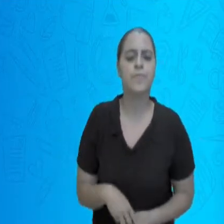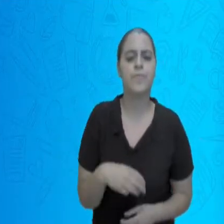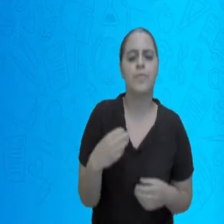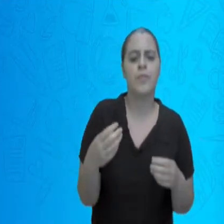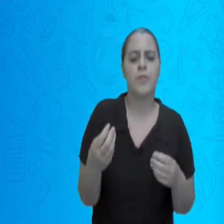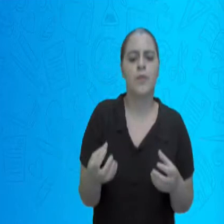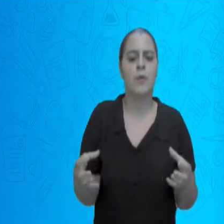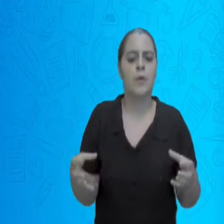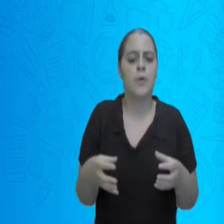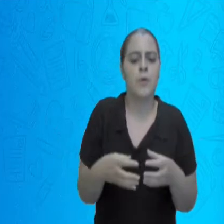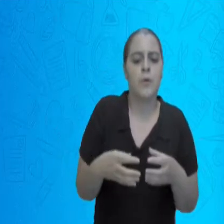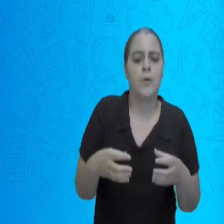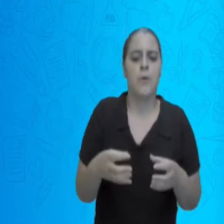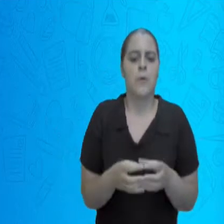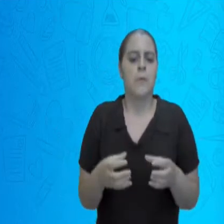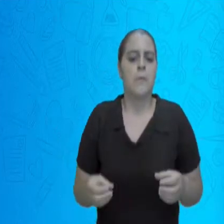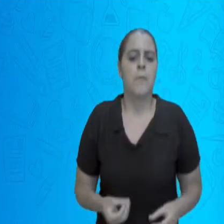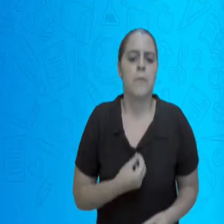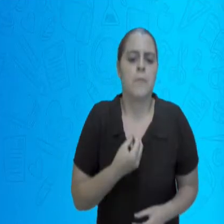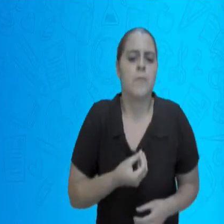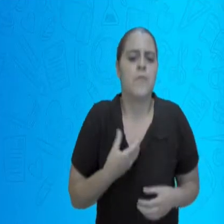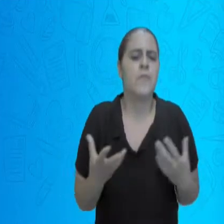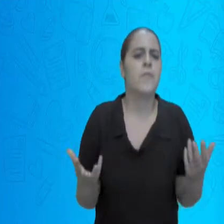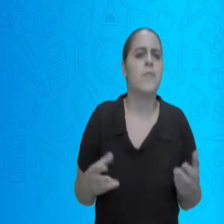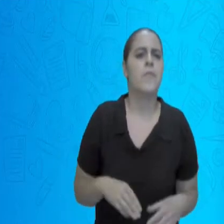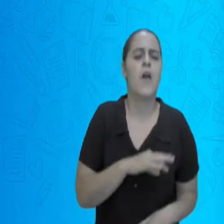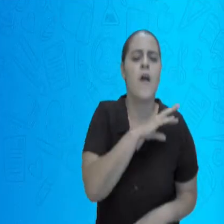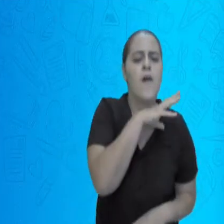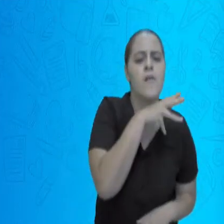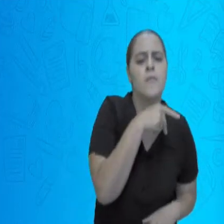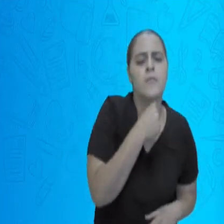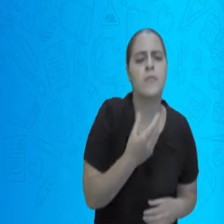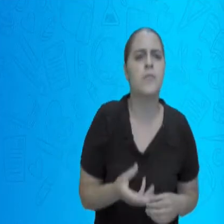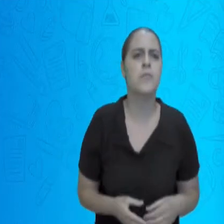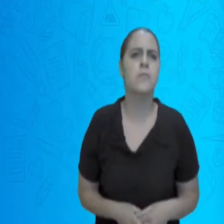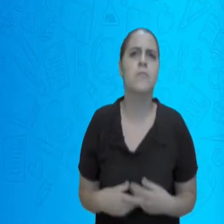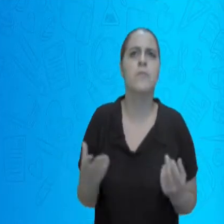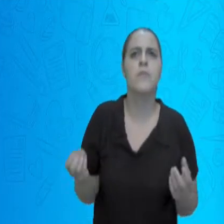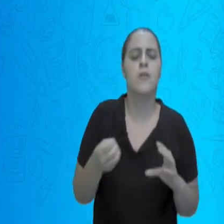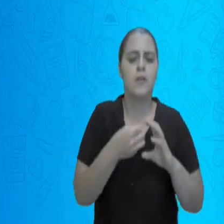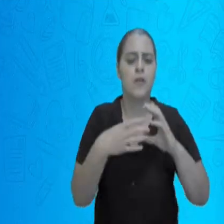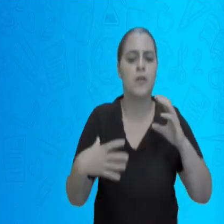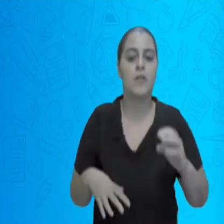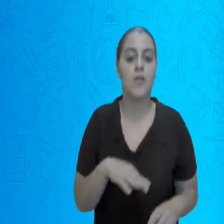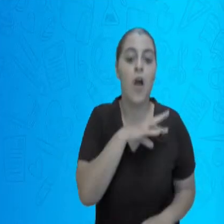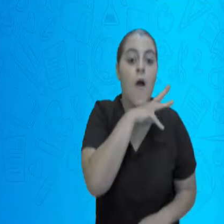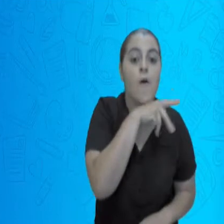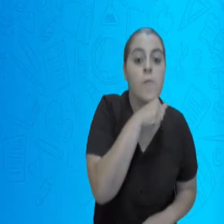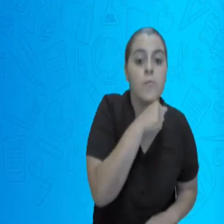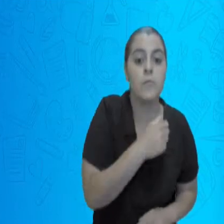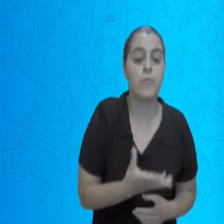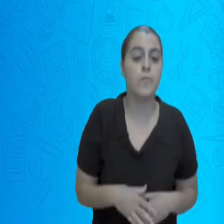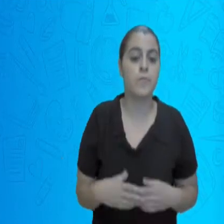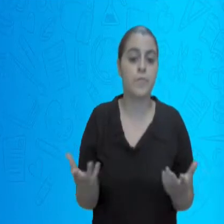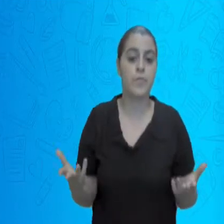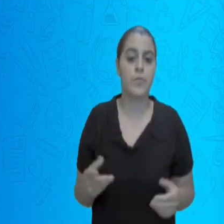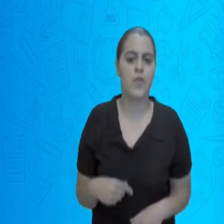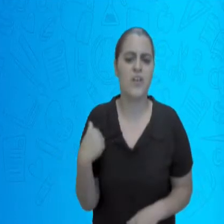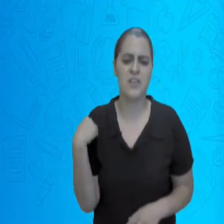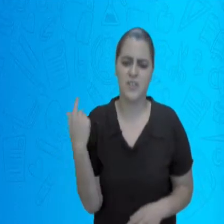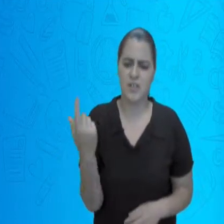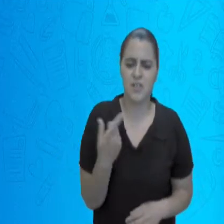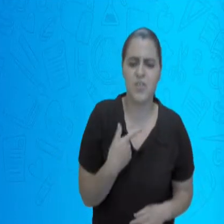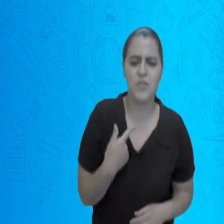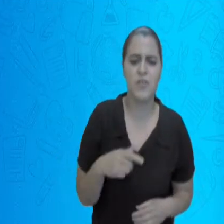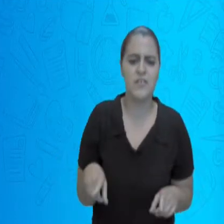seres seriam agrupados no reino Animalia, que é considerado um animal. Será que nós somos